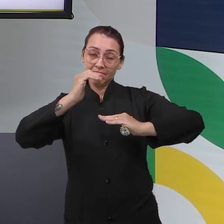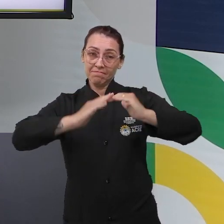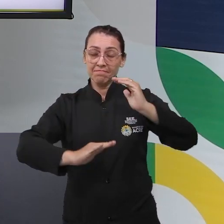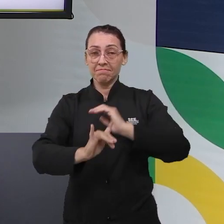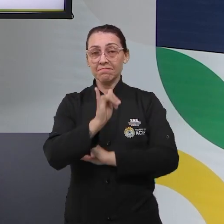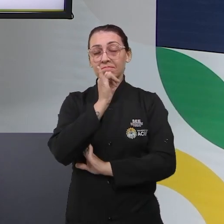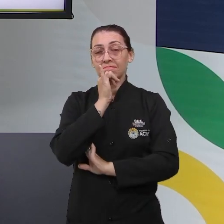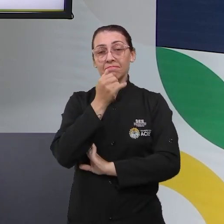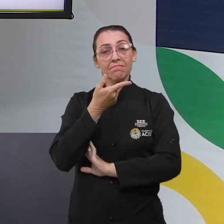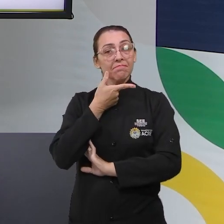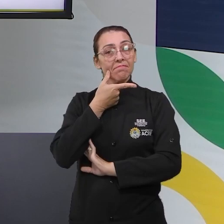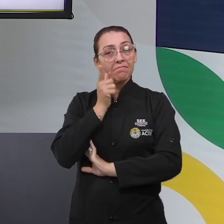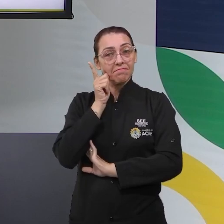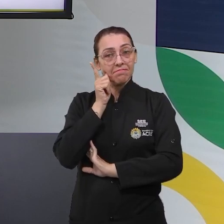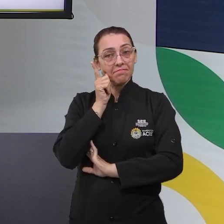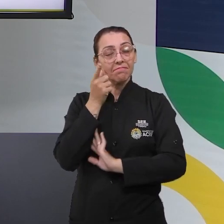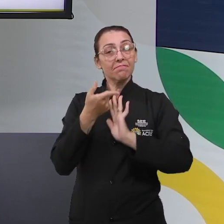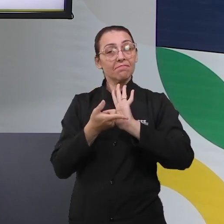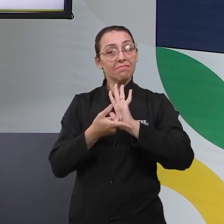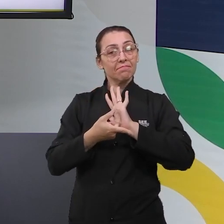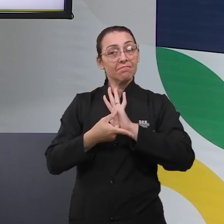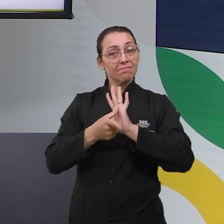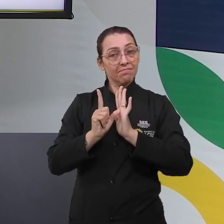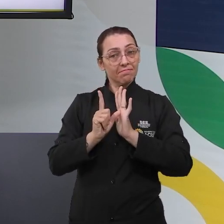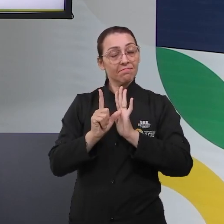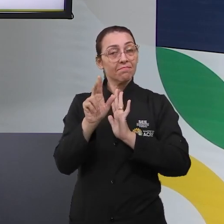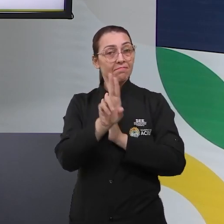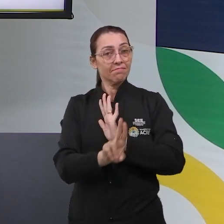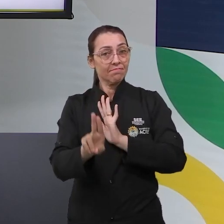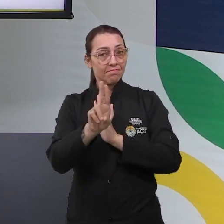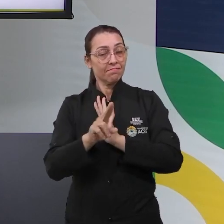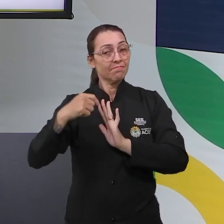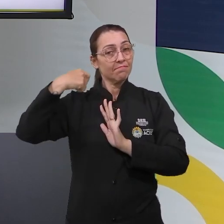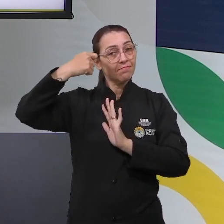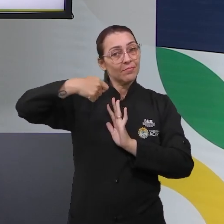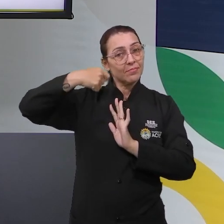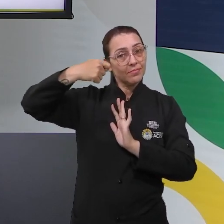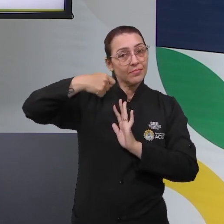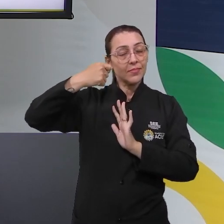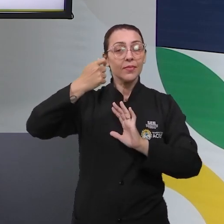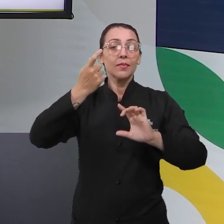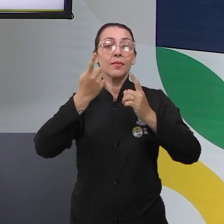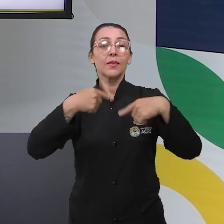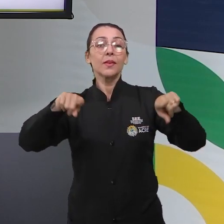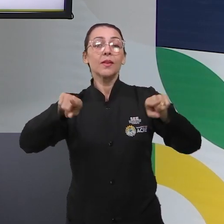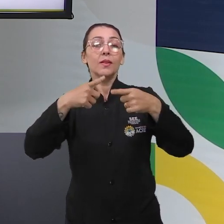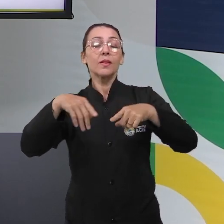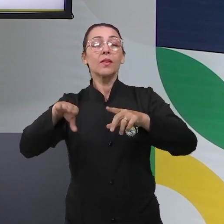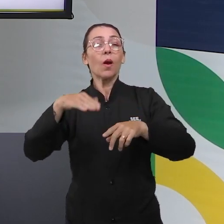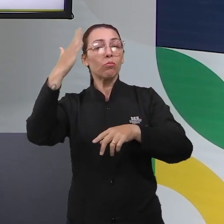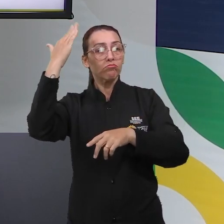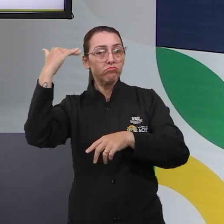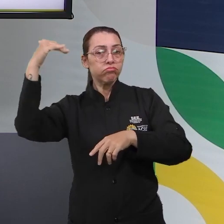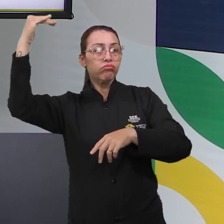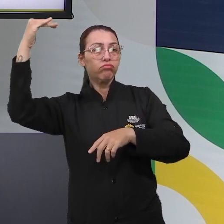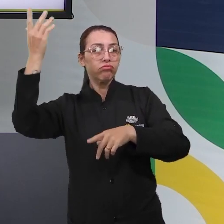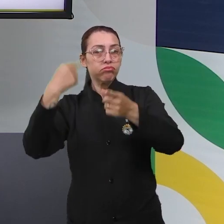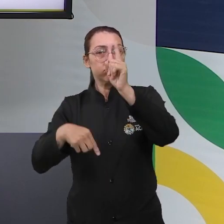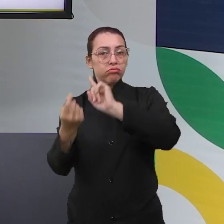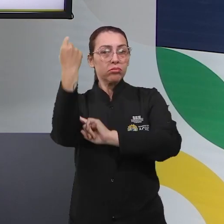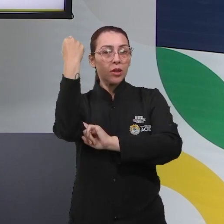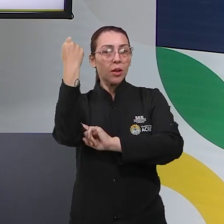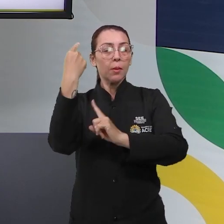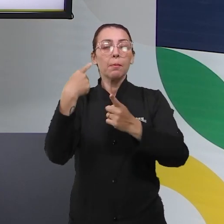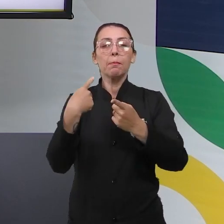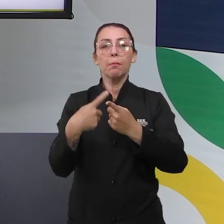Por exemplo, antigamente, hoje não, os artistas, os cantores fazem muito sucesso, né? Porque